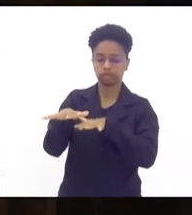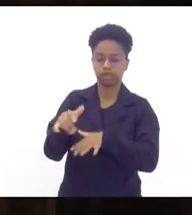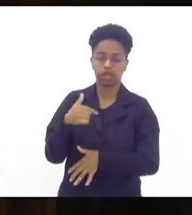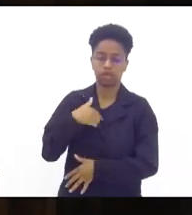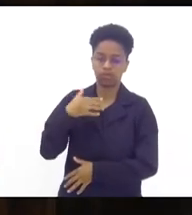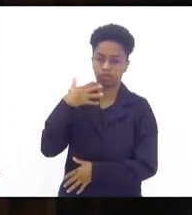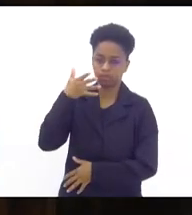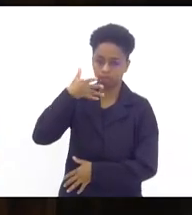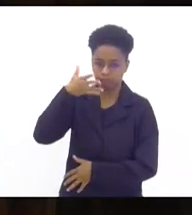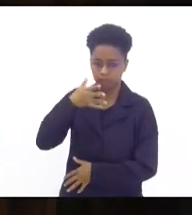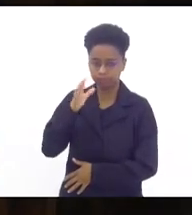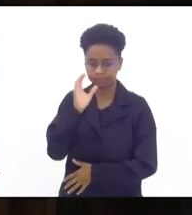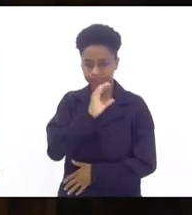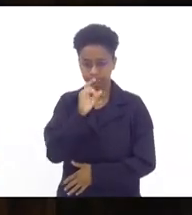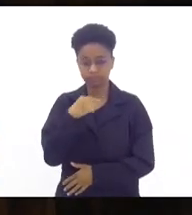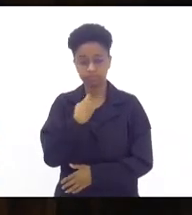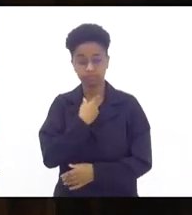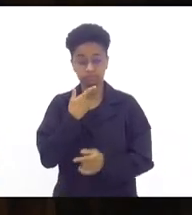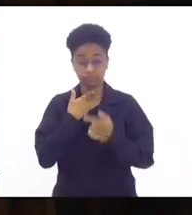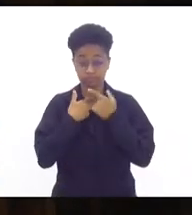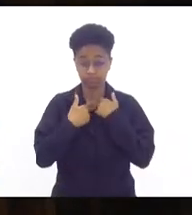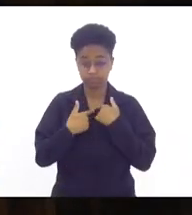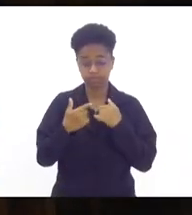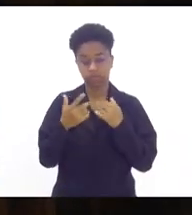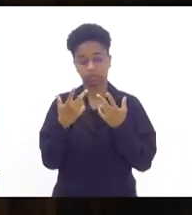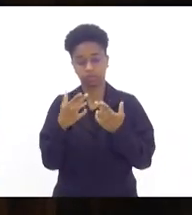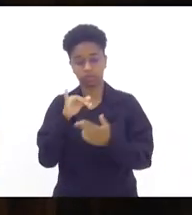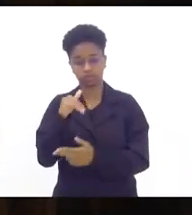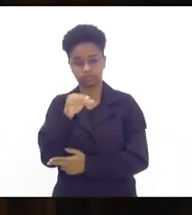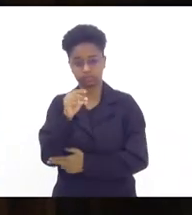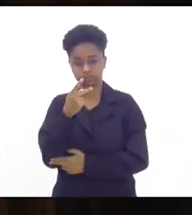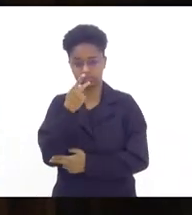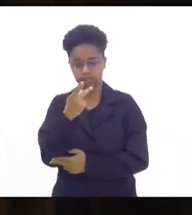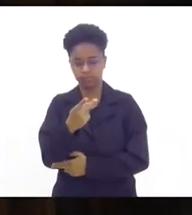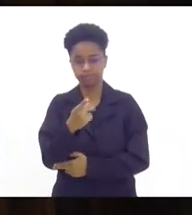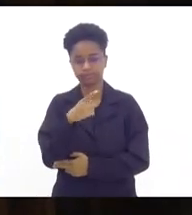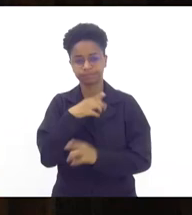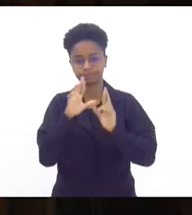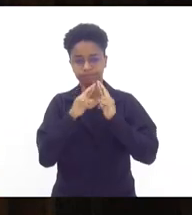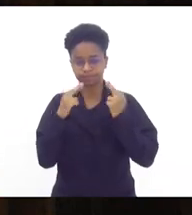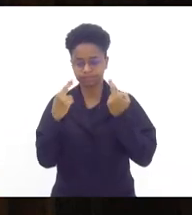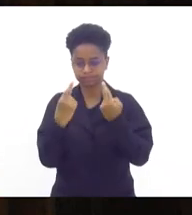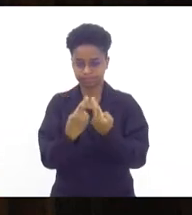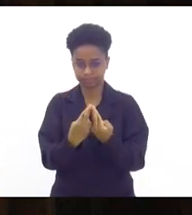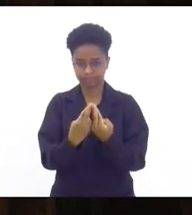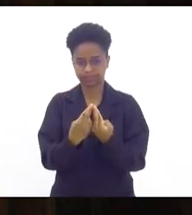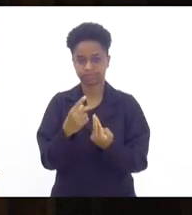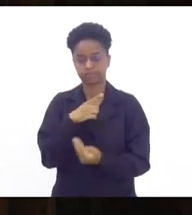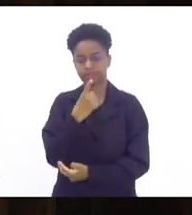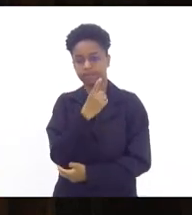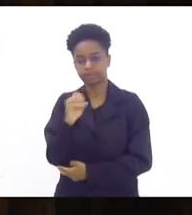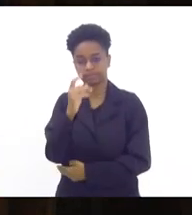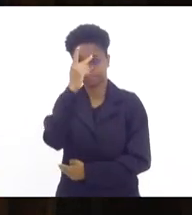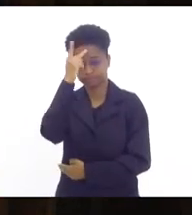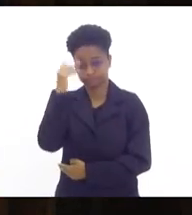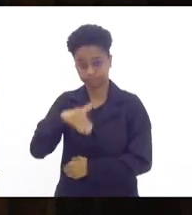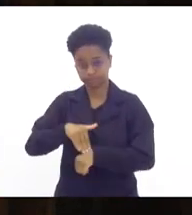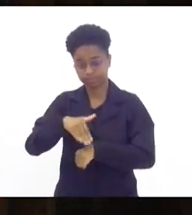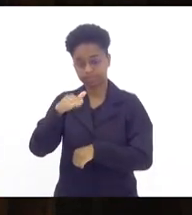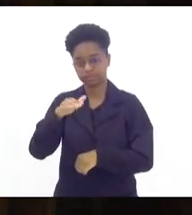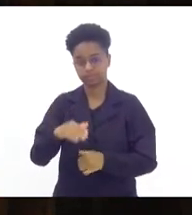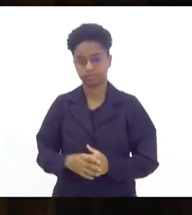o que a gente deseja O João falou dessa reunião tivemos lá com mais de 100 pessoas